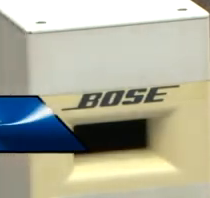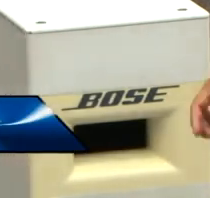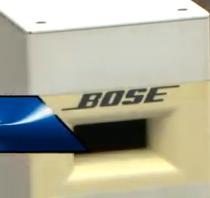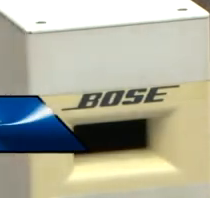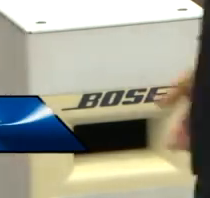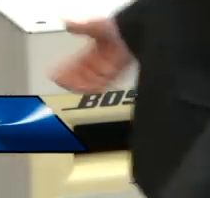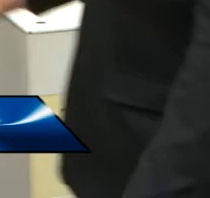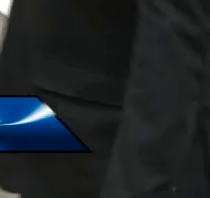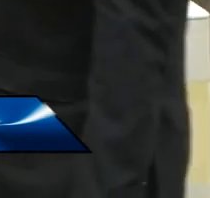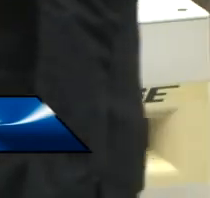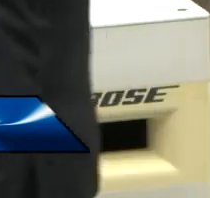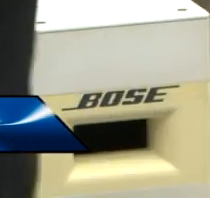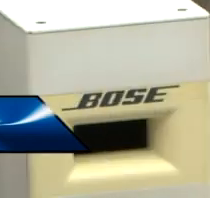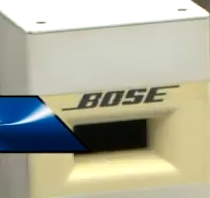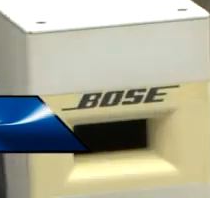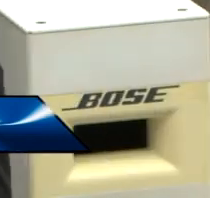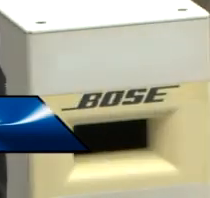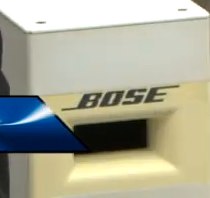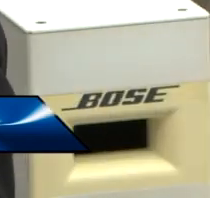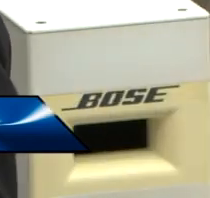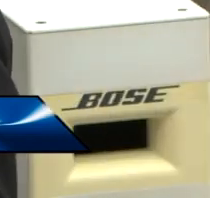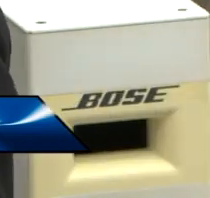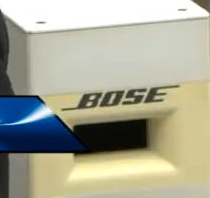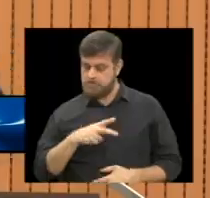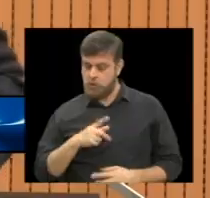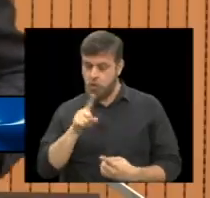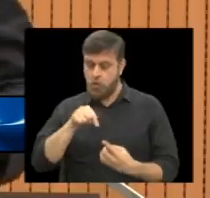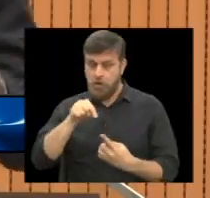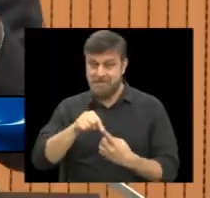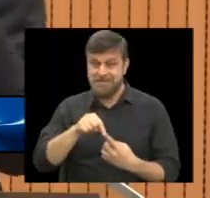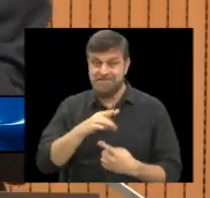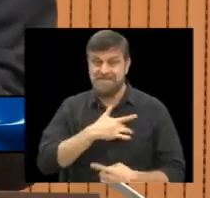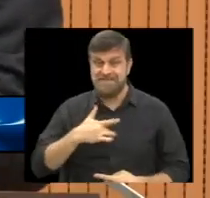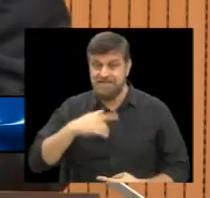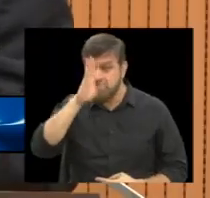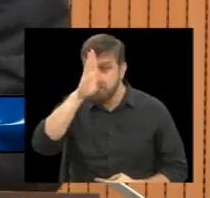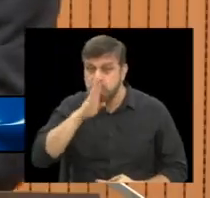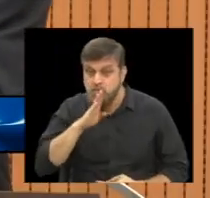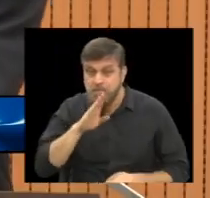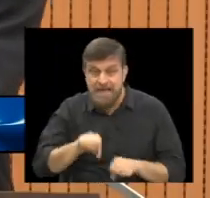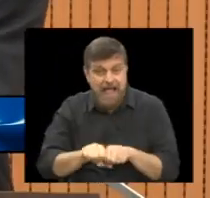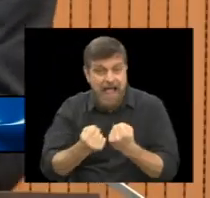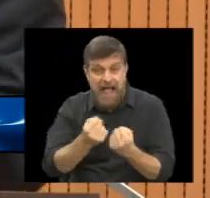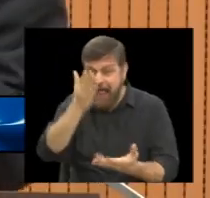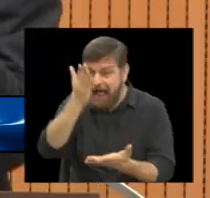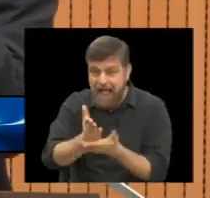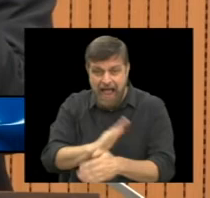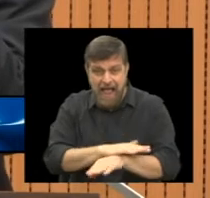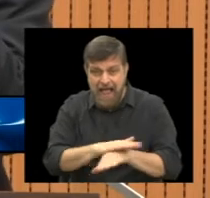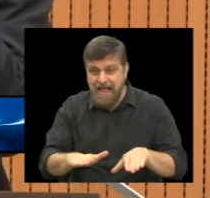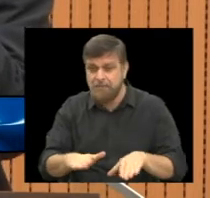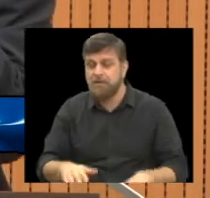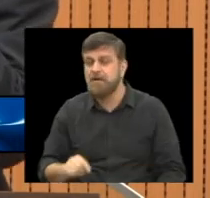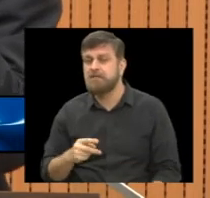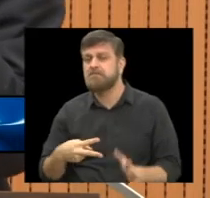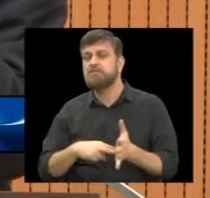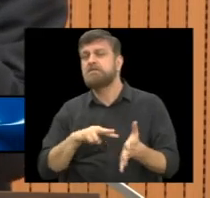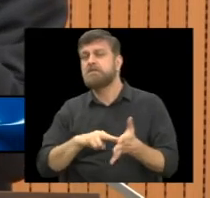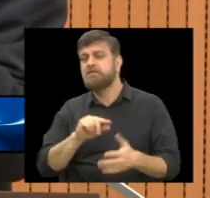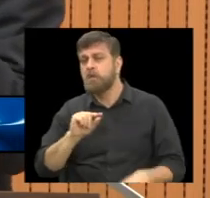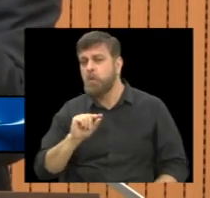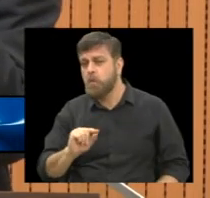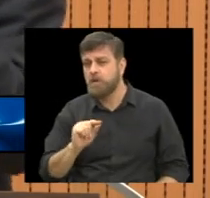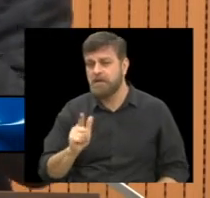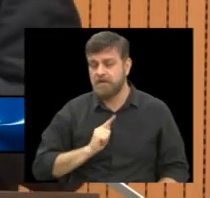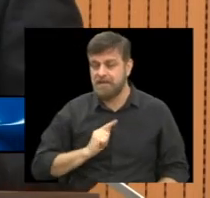para tratamento de saúde, para suas movimentações. Para o autor da moção, além dos usuários do programa, o prejuízo também